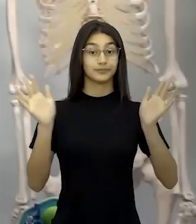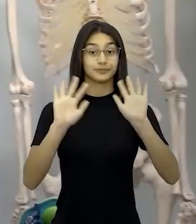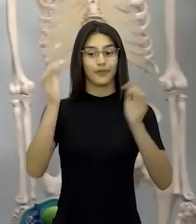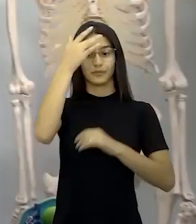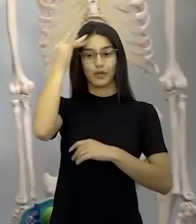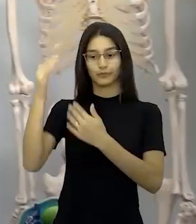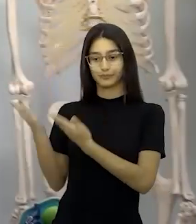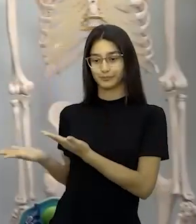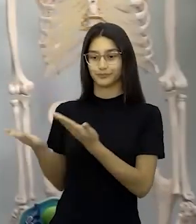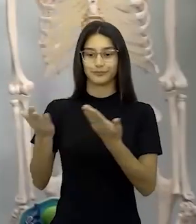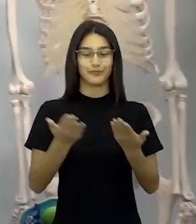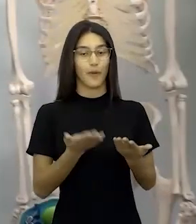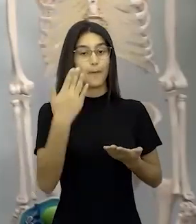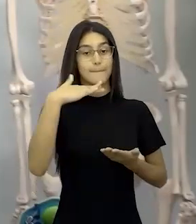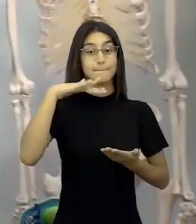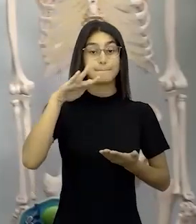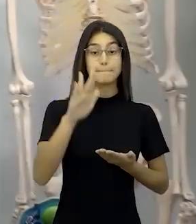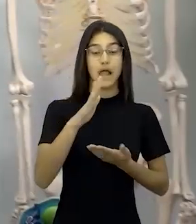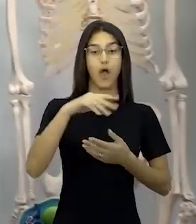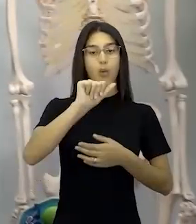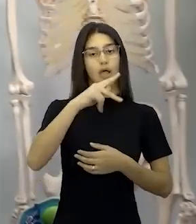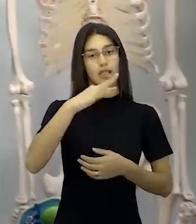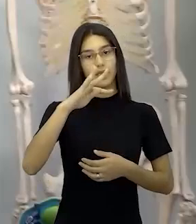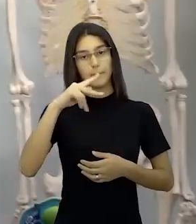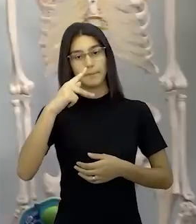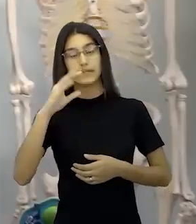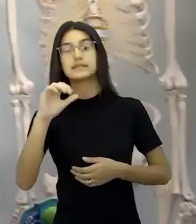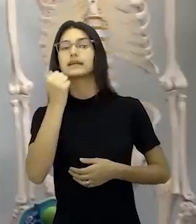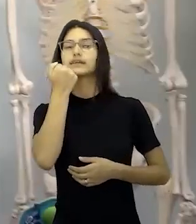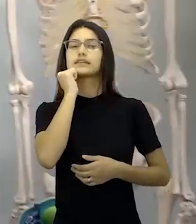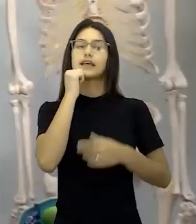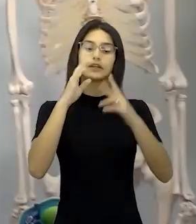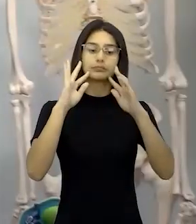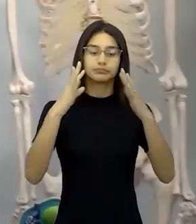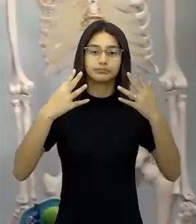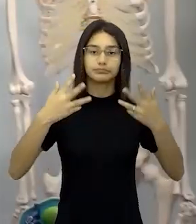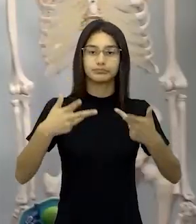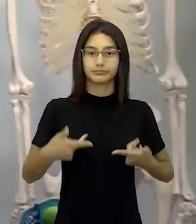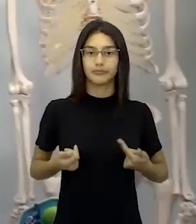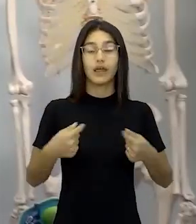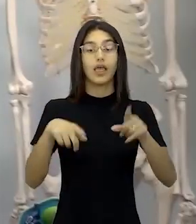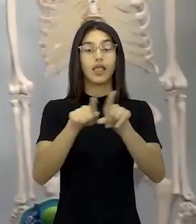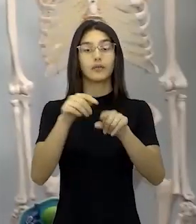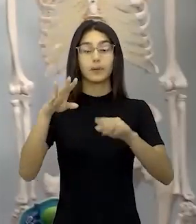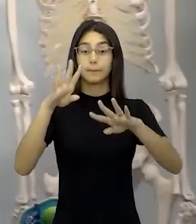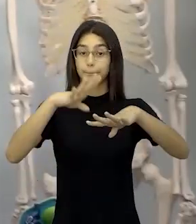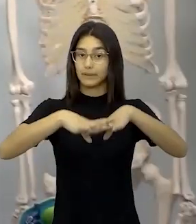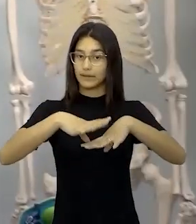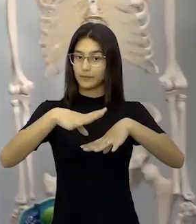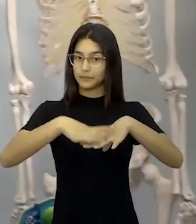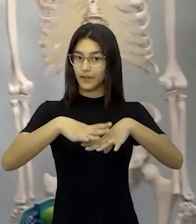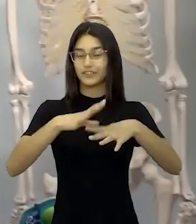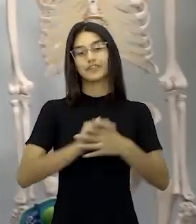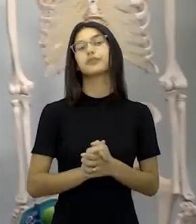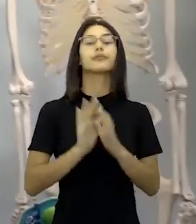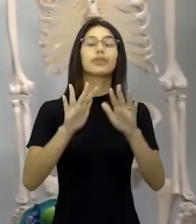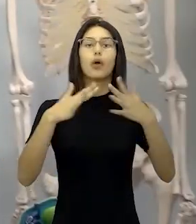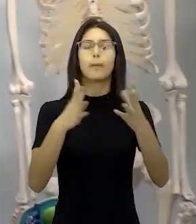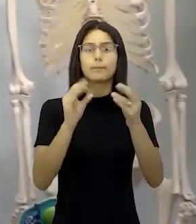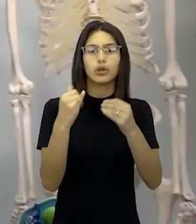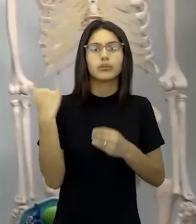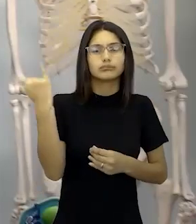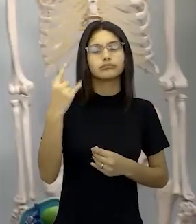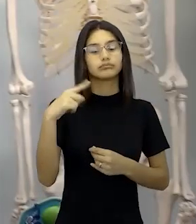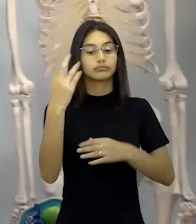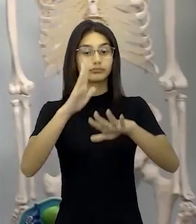Olá pessoal, bem-vindos a mais um ATPC de Ciências da Natureza e Matemática. E olha, é super importante